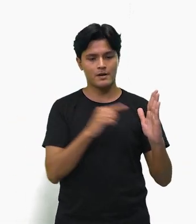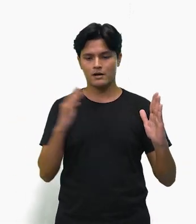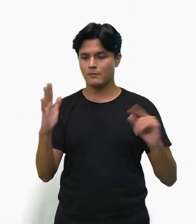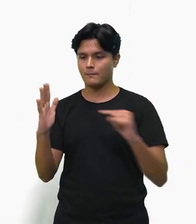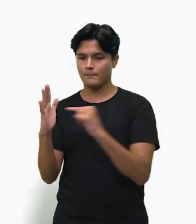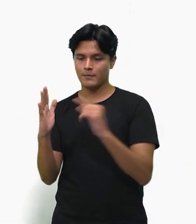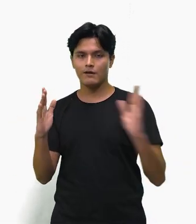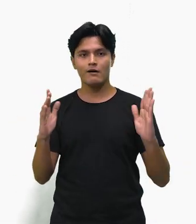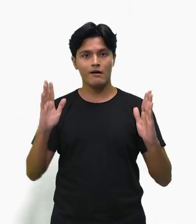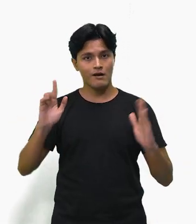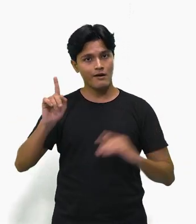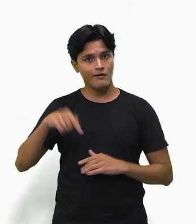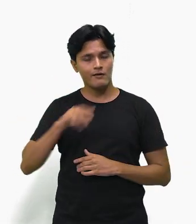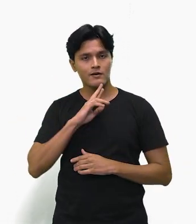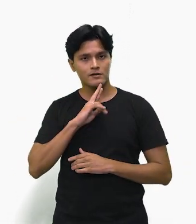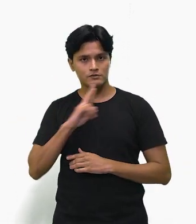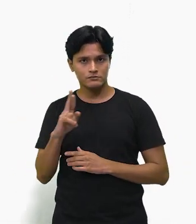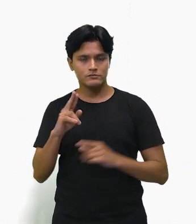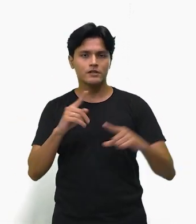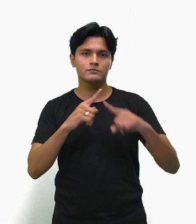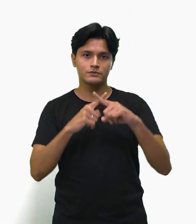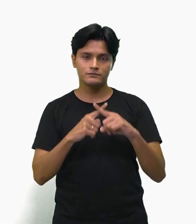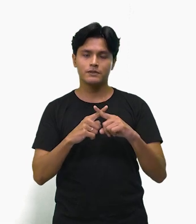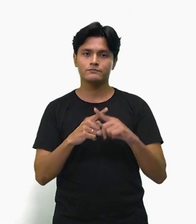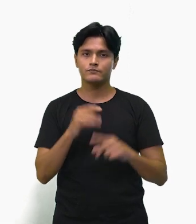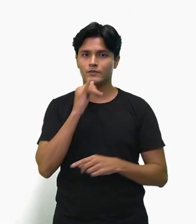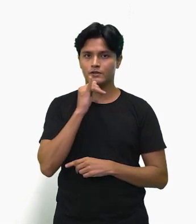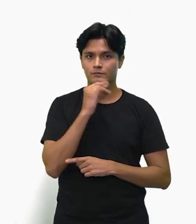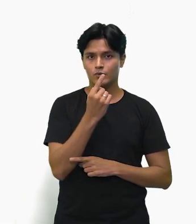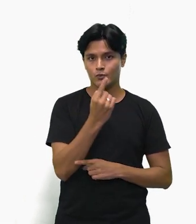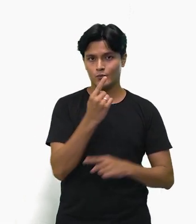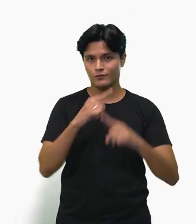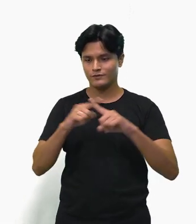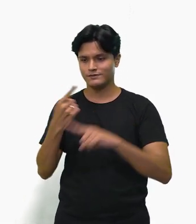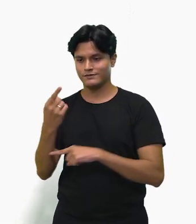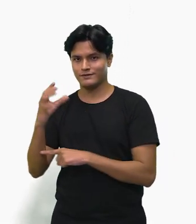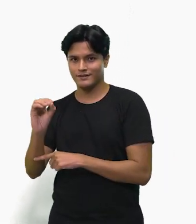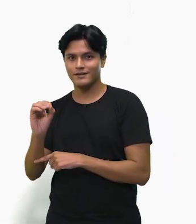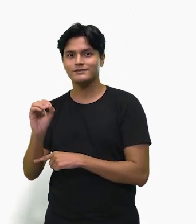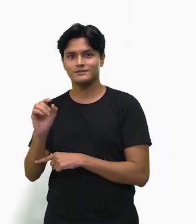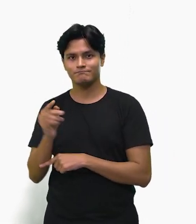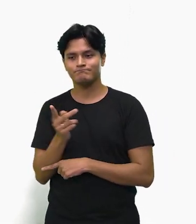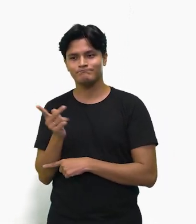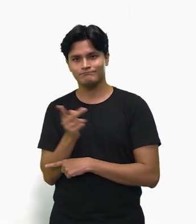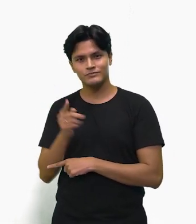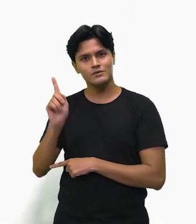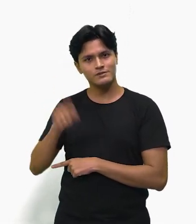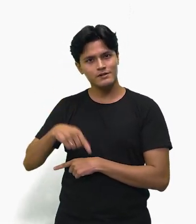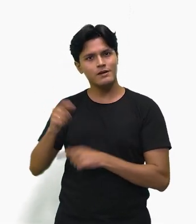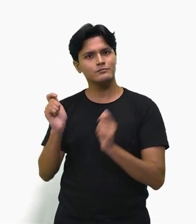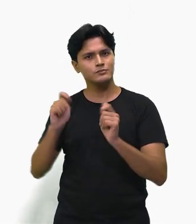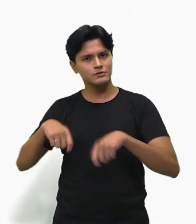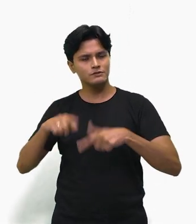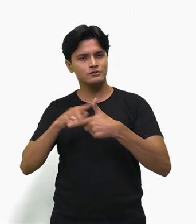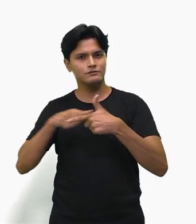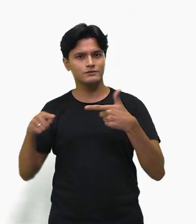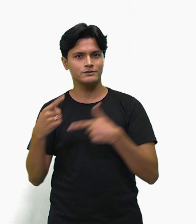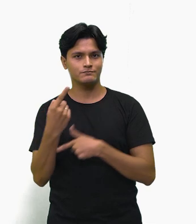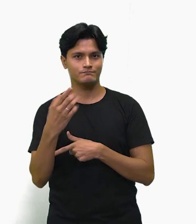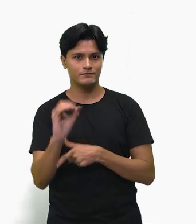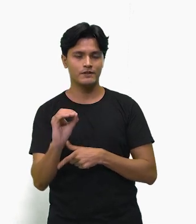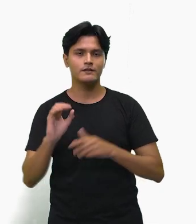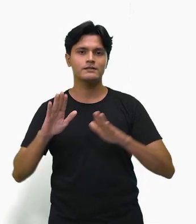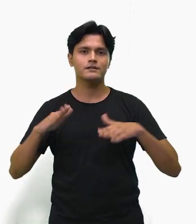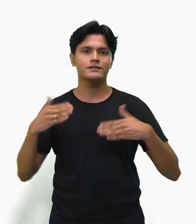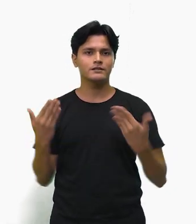10 é 10. Ou seja, esses dois números são divisores de 10, tá? Então,